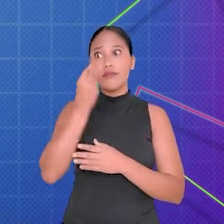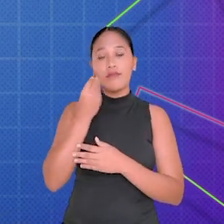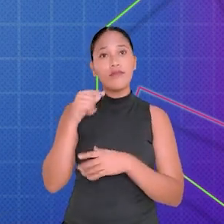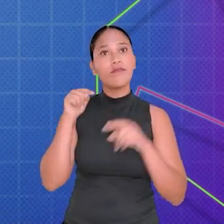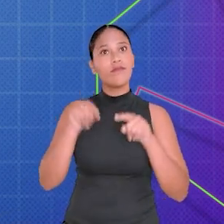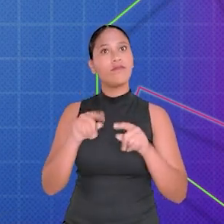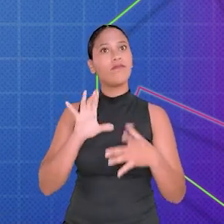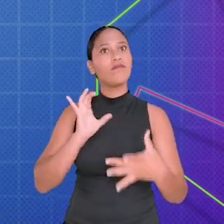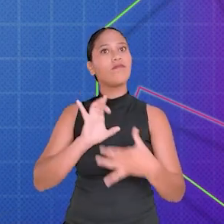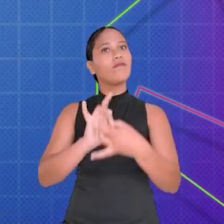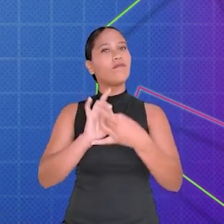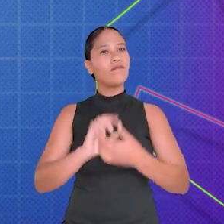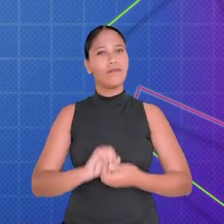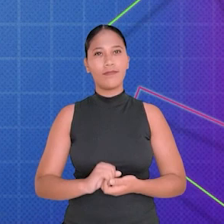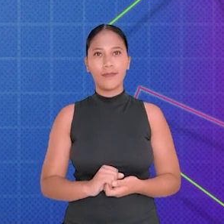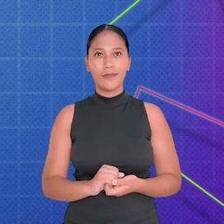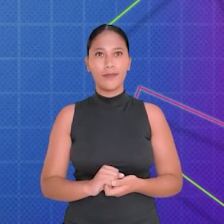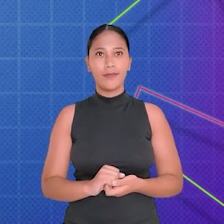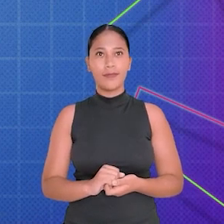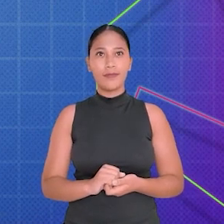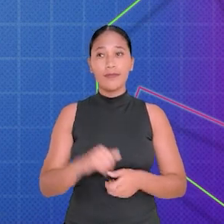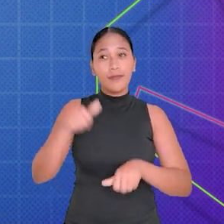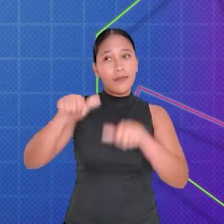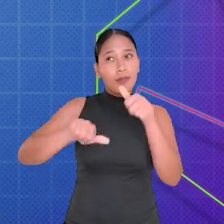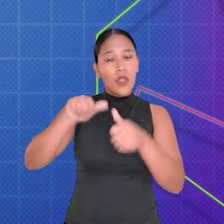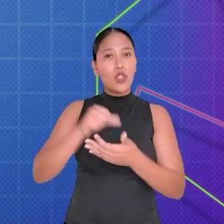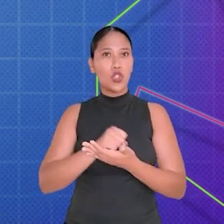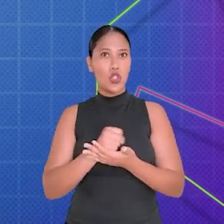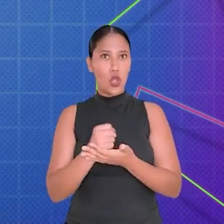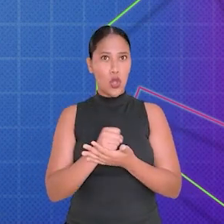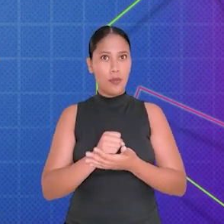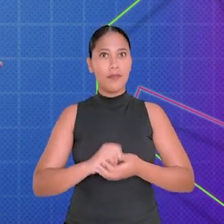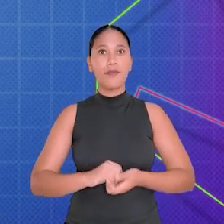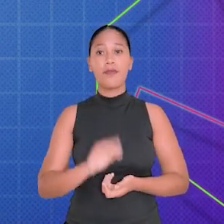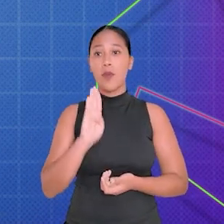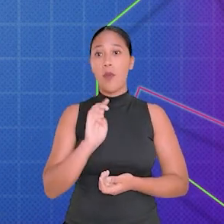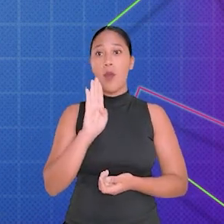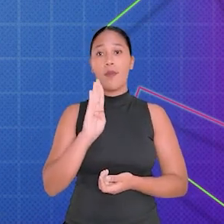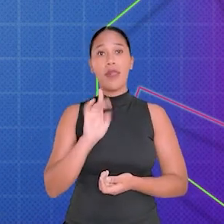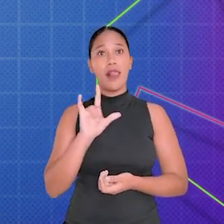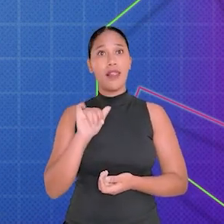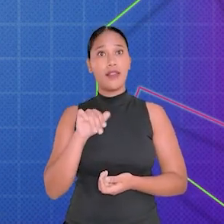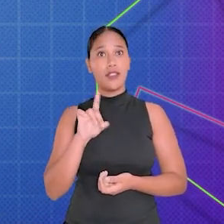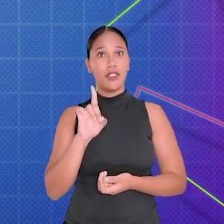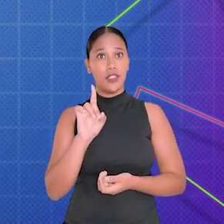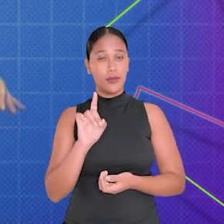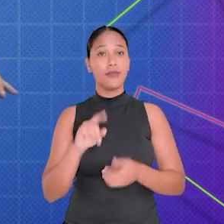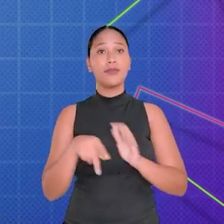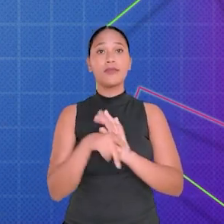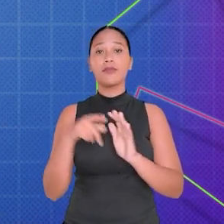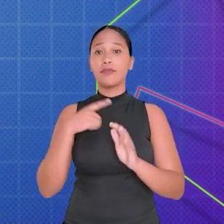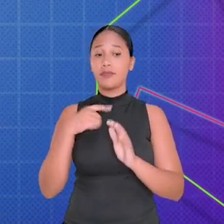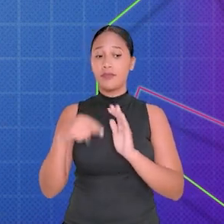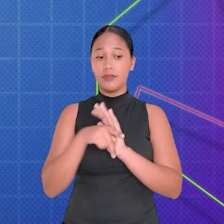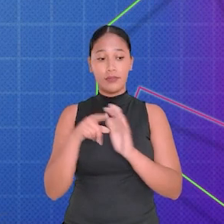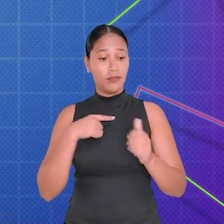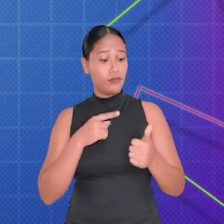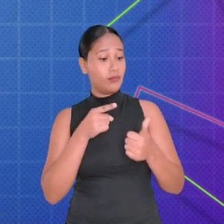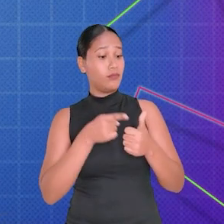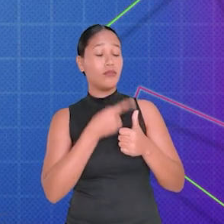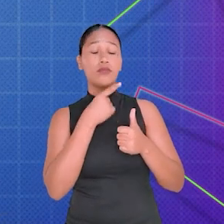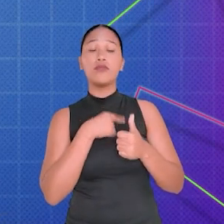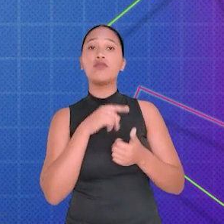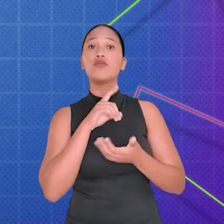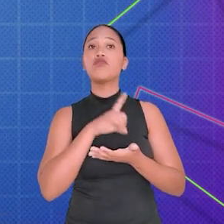experiência visual coerente e bem envolvente para o jogador. Analisando jogos. Borderlands é um jogo de tiro em que a primeira